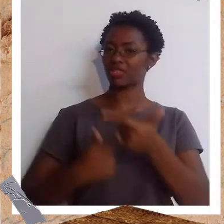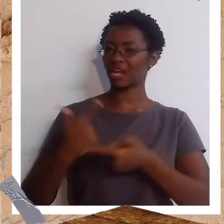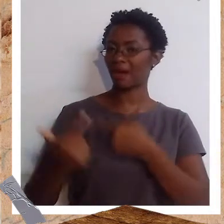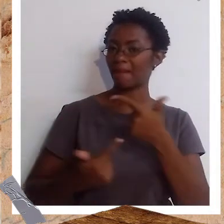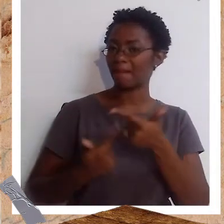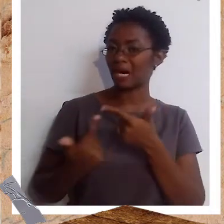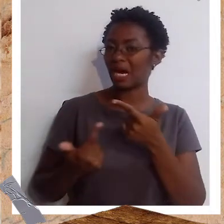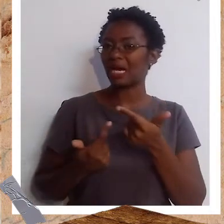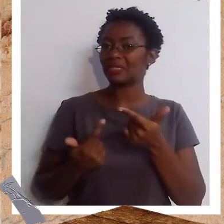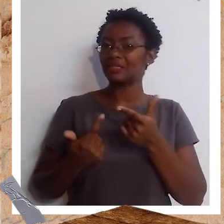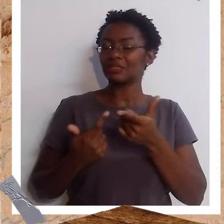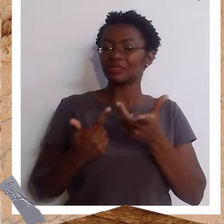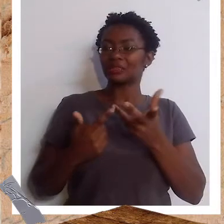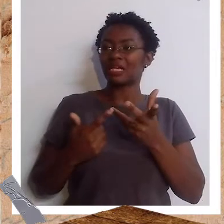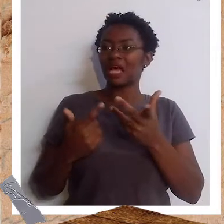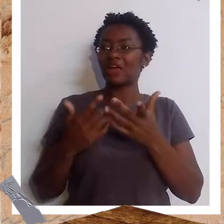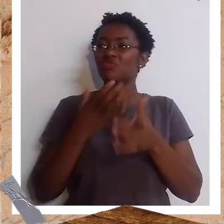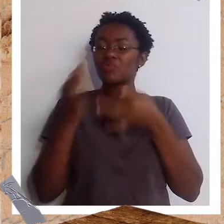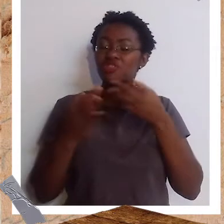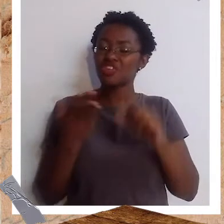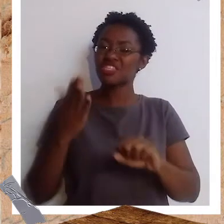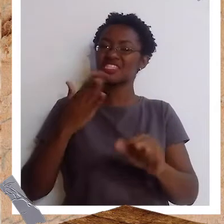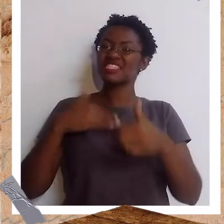entrelinha, talvez, né?